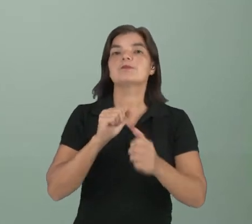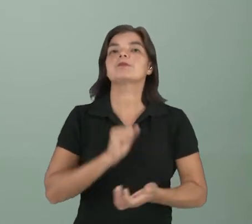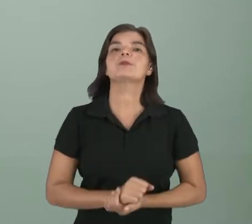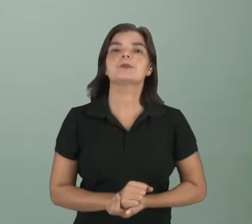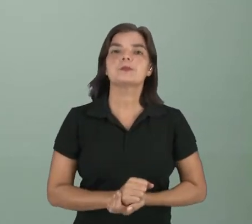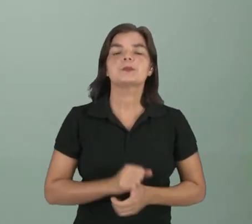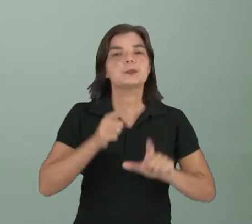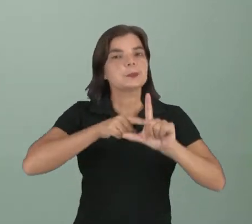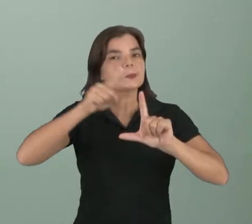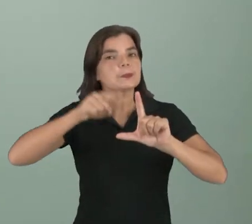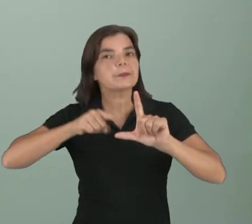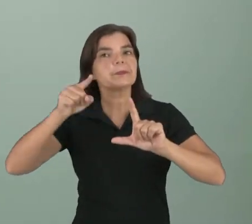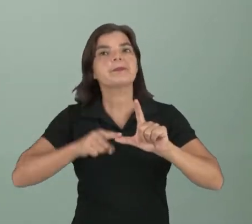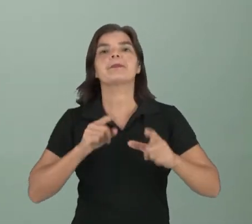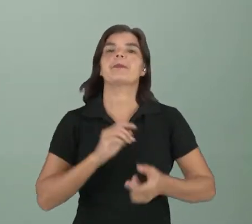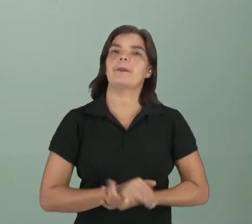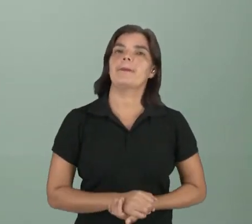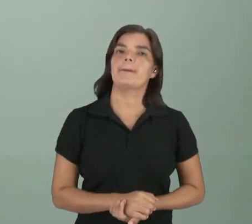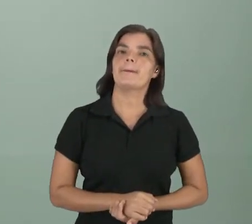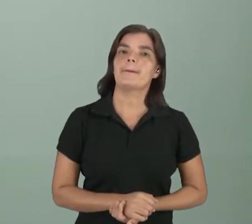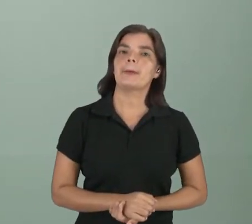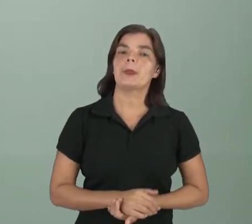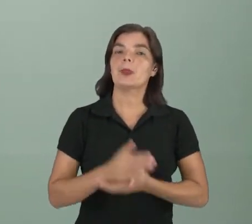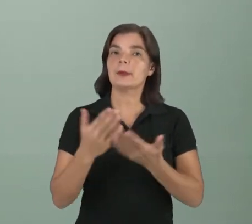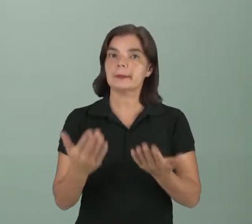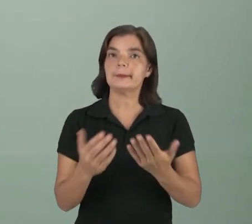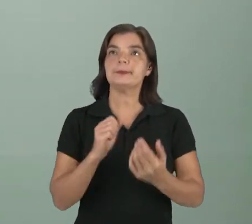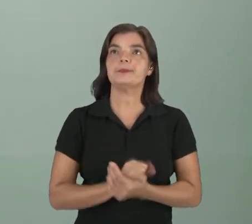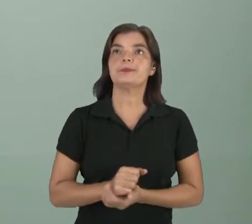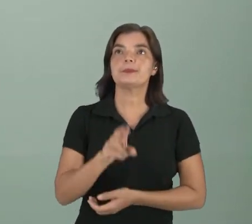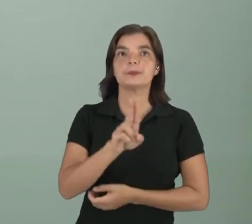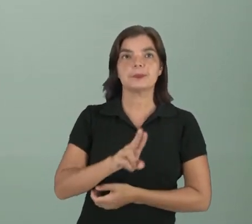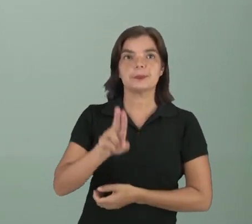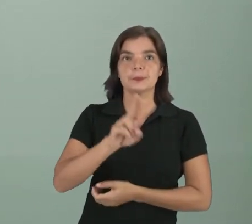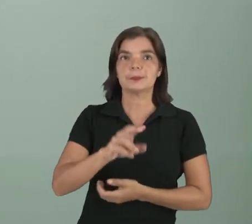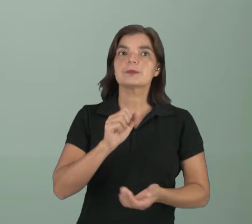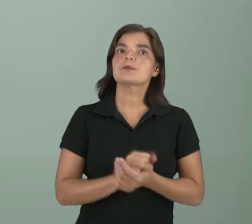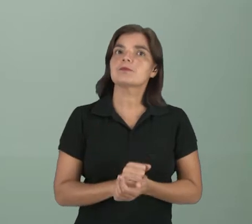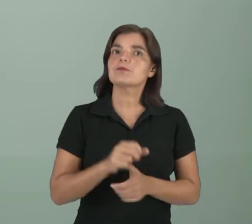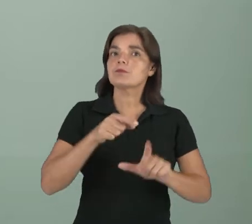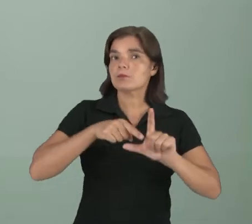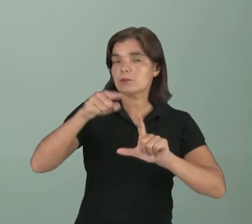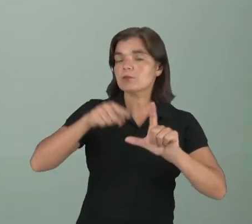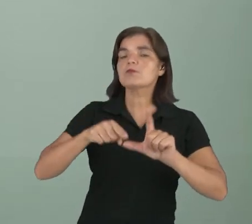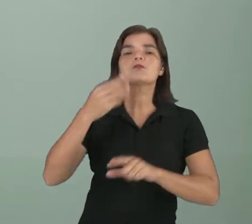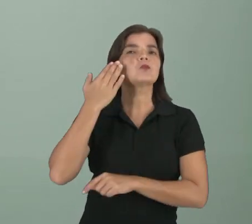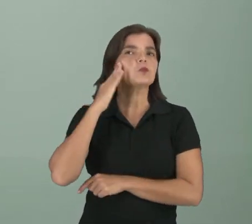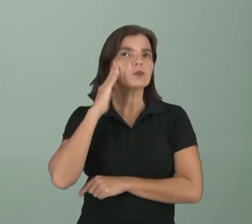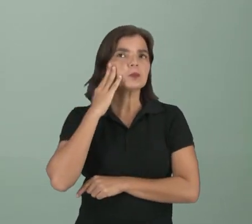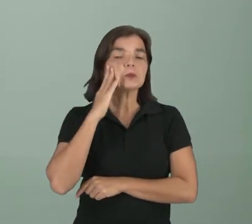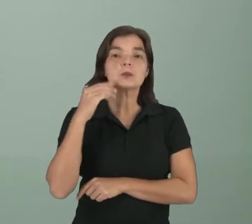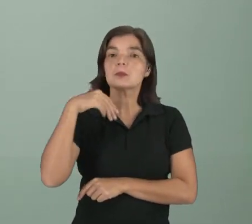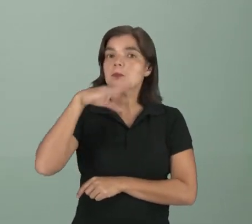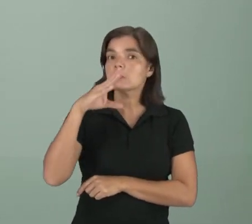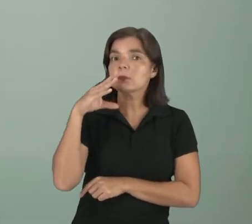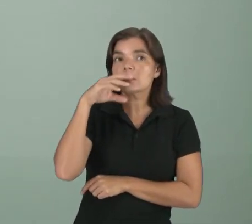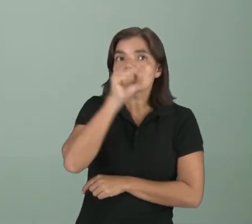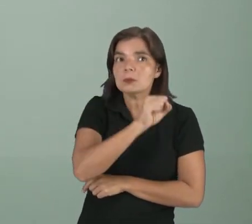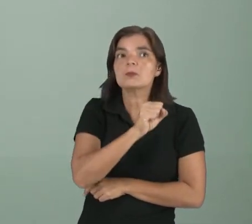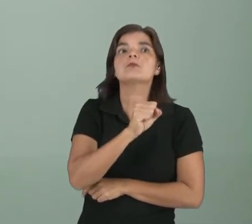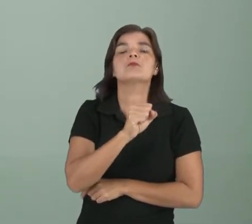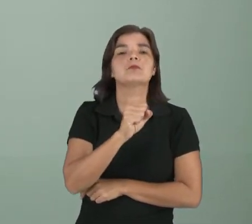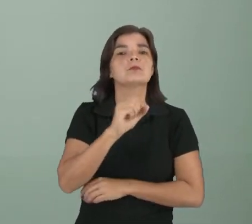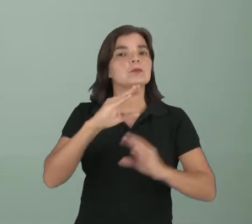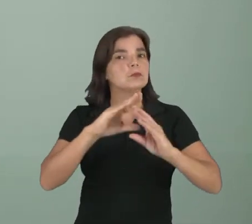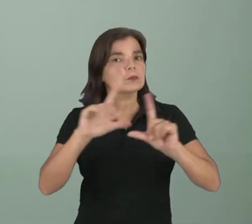dados gráficos. Dessa forma, o uso de gráfico torna a interpretação ou análise mais rápida